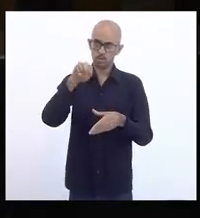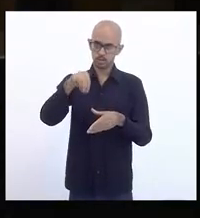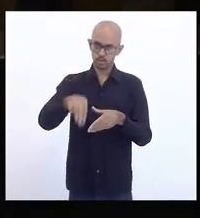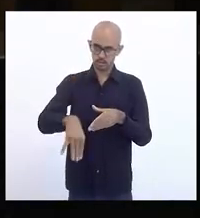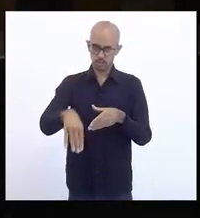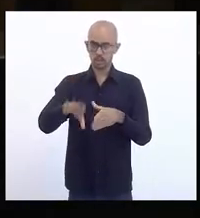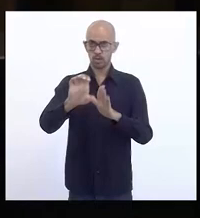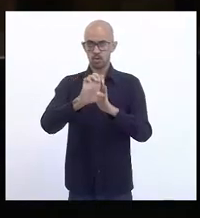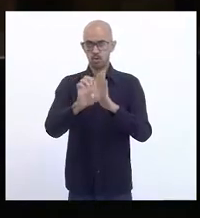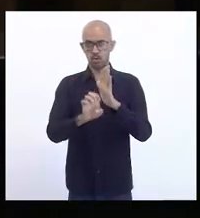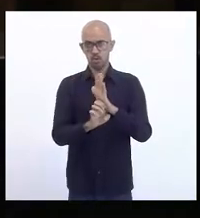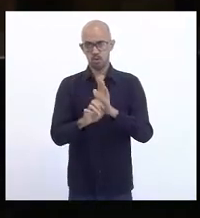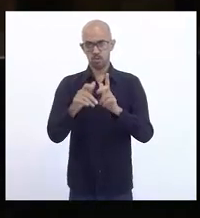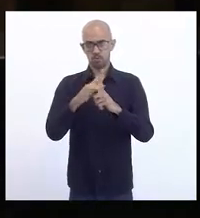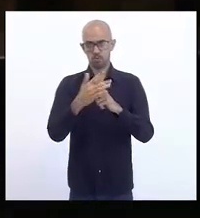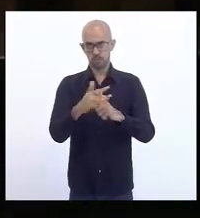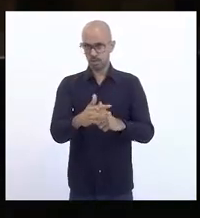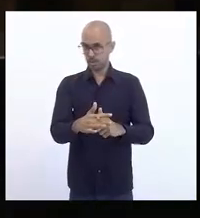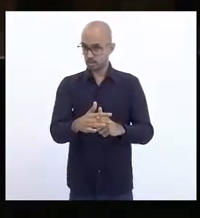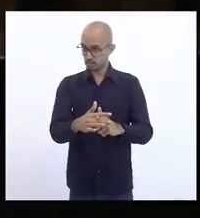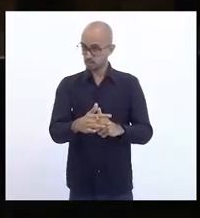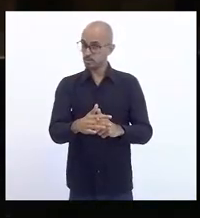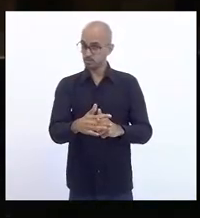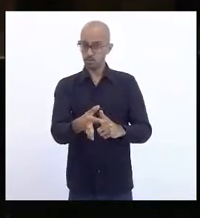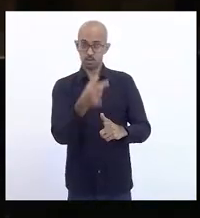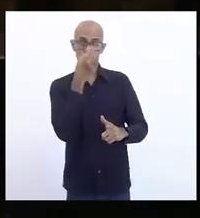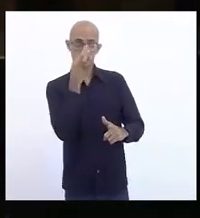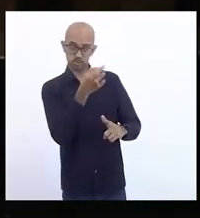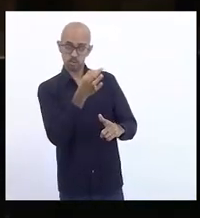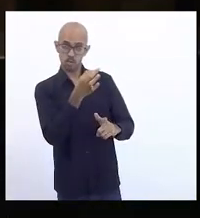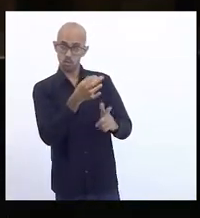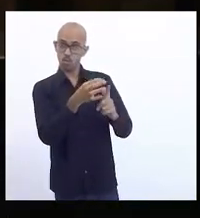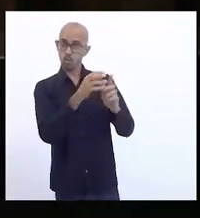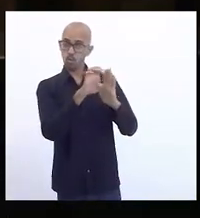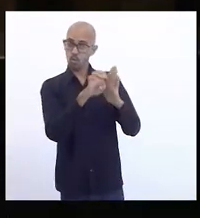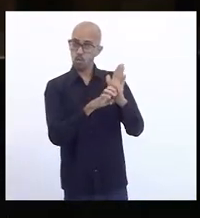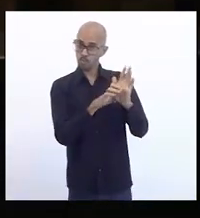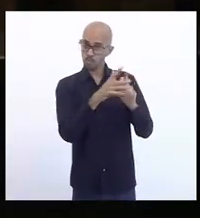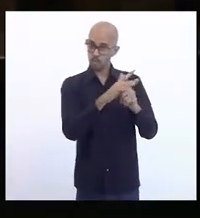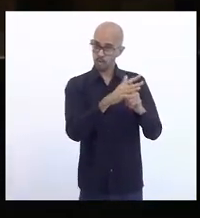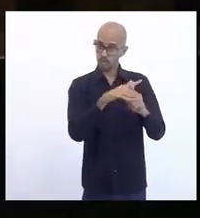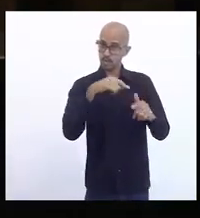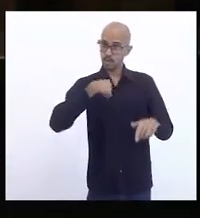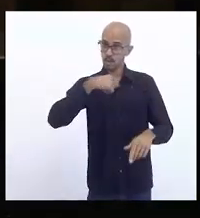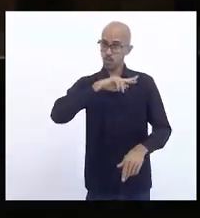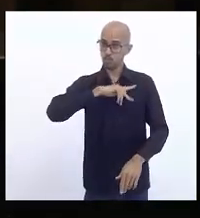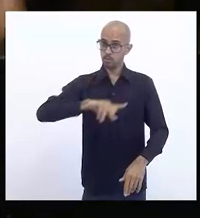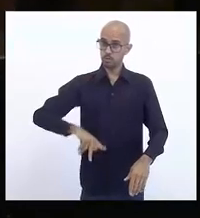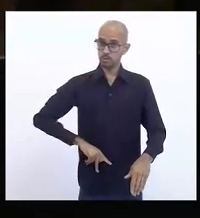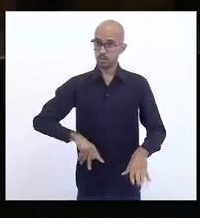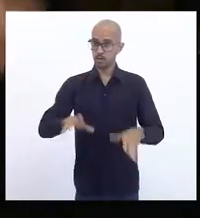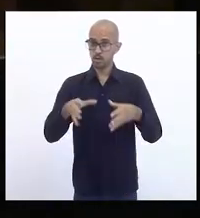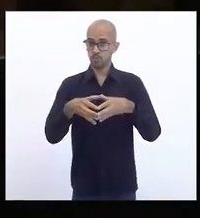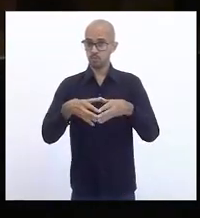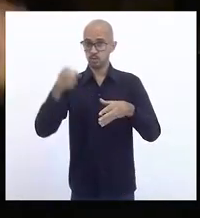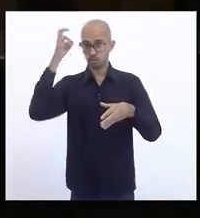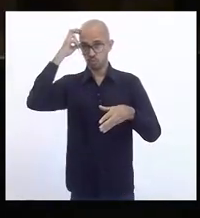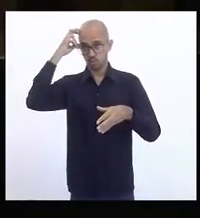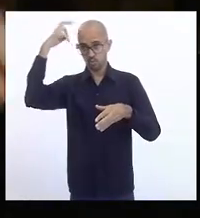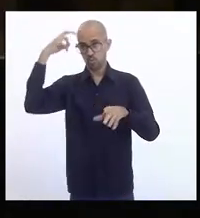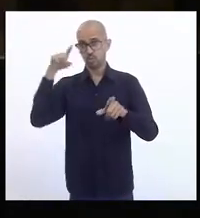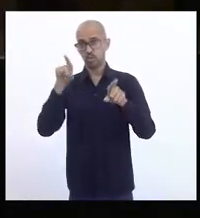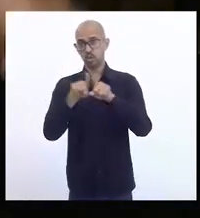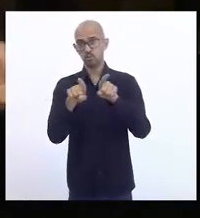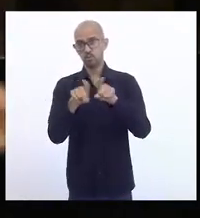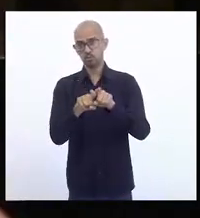com emendas. Com emendas. E eu, como presidente da Comissão de Cultura, também dei o